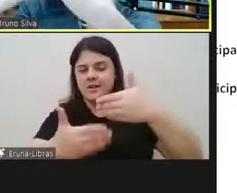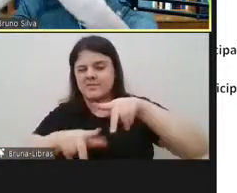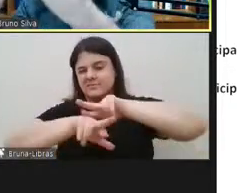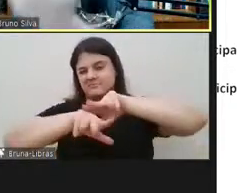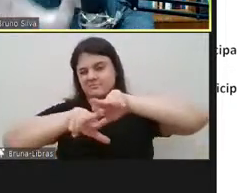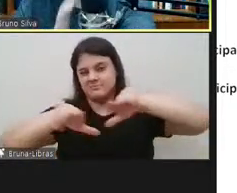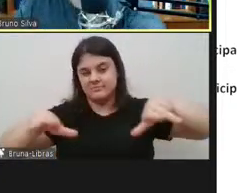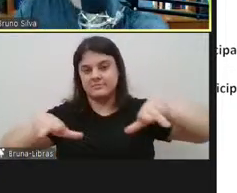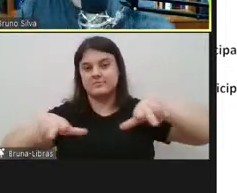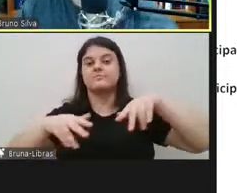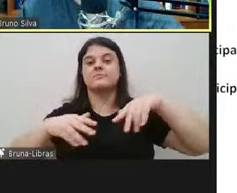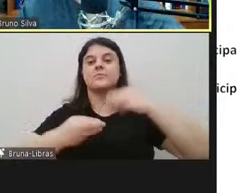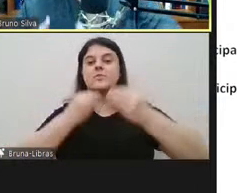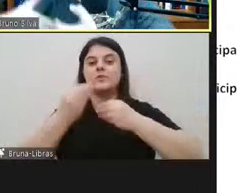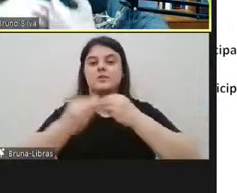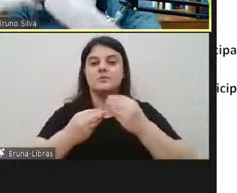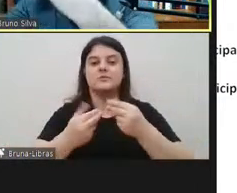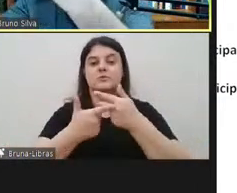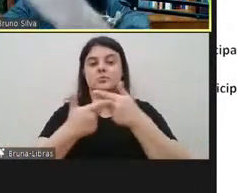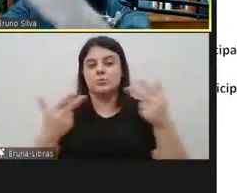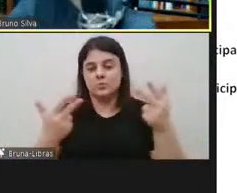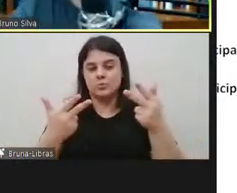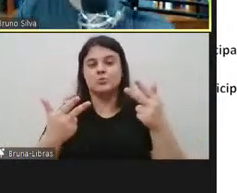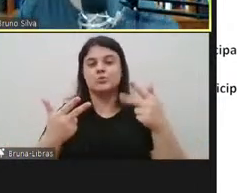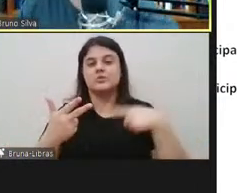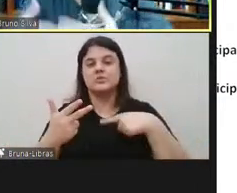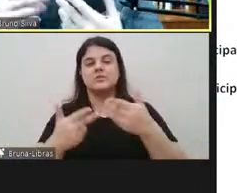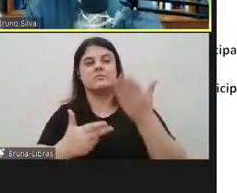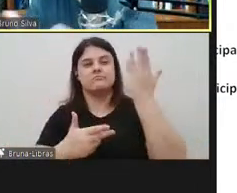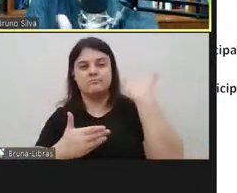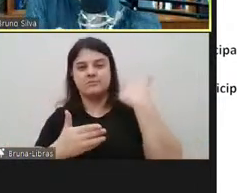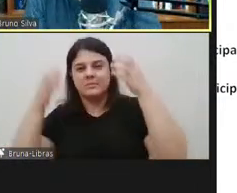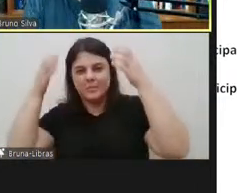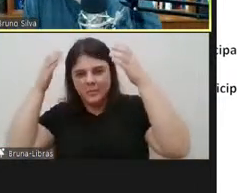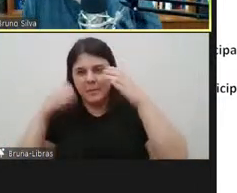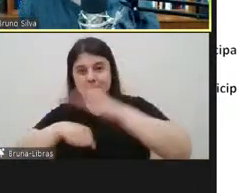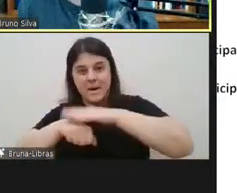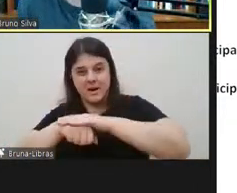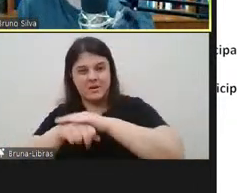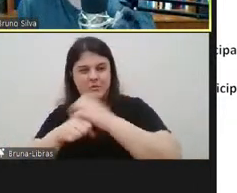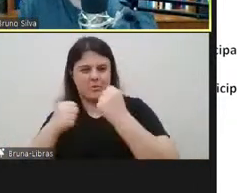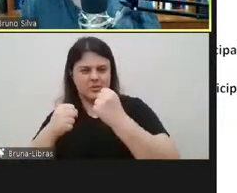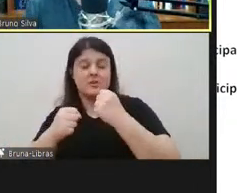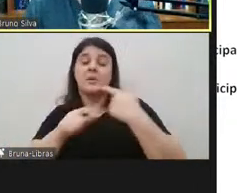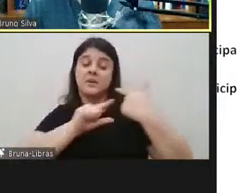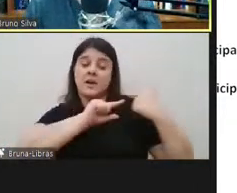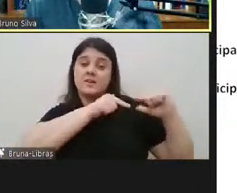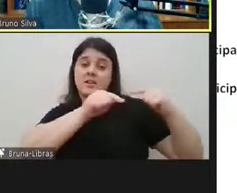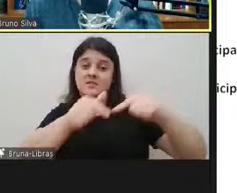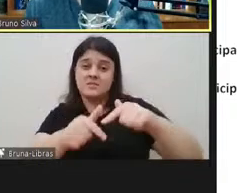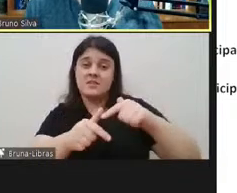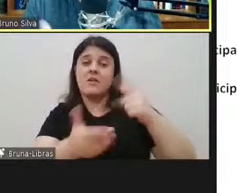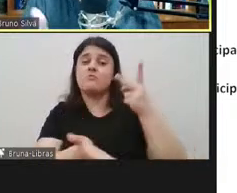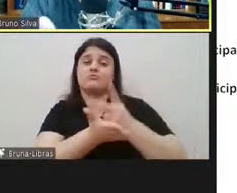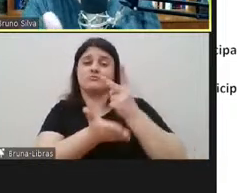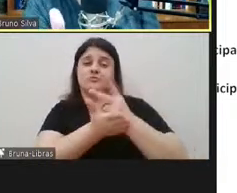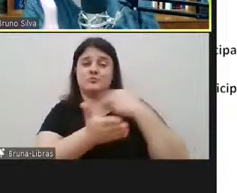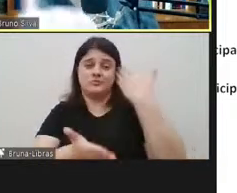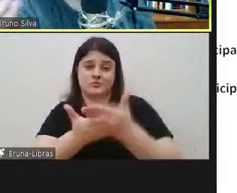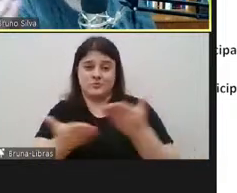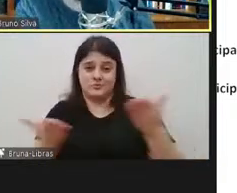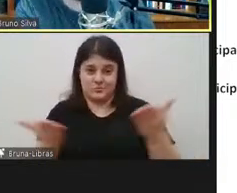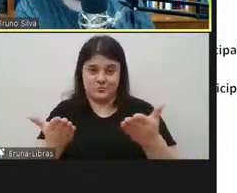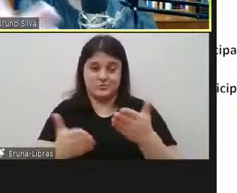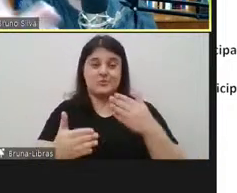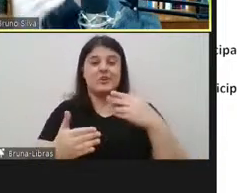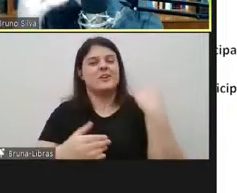de tirar parte substancial da antiga nobreza etc Manteve as suas tradições impactas a gente até